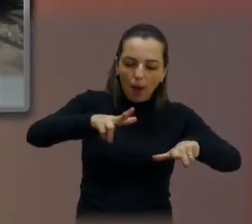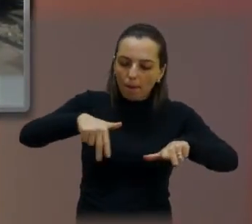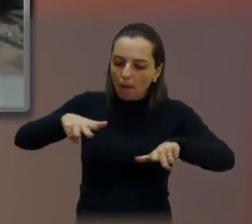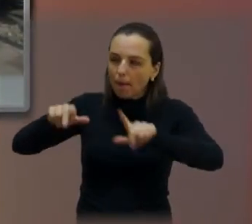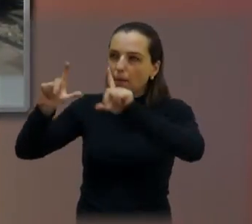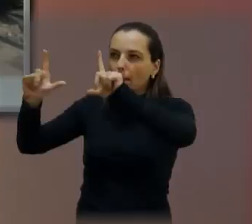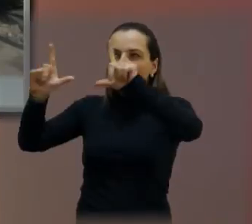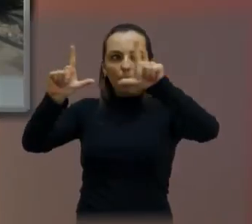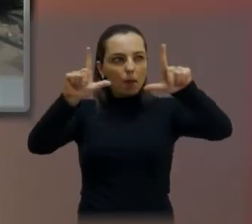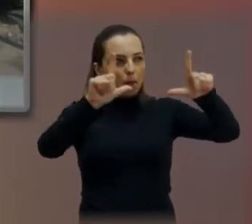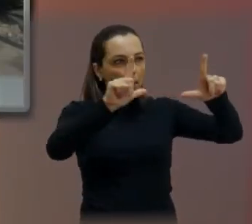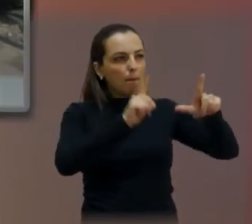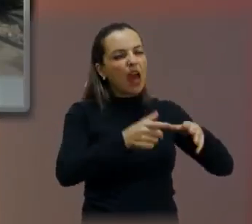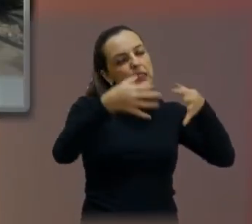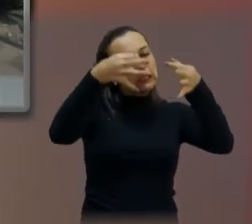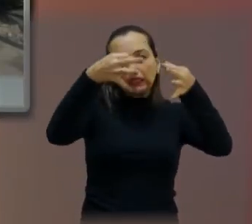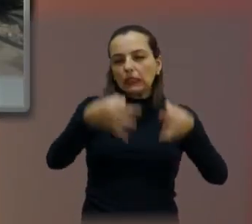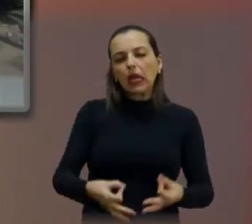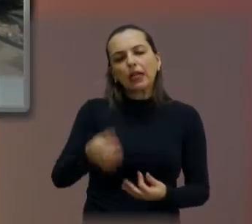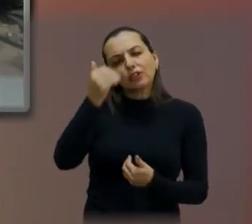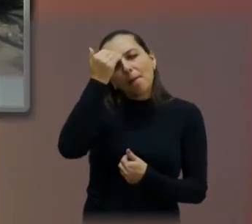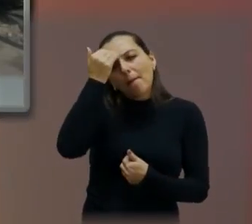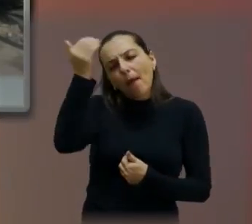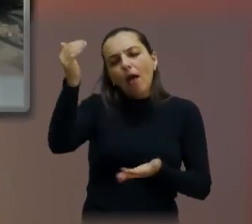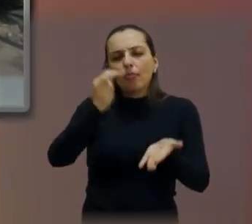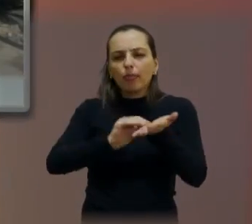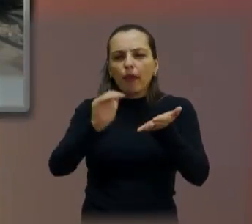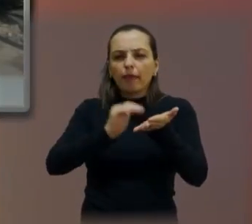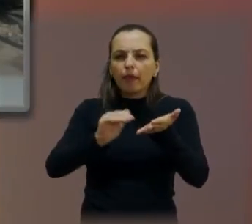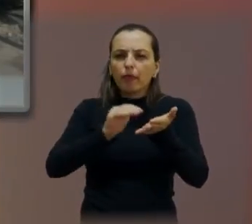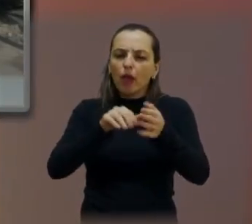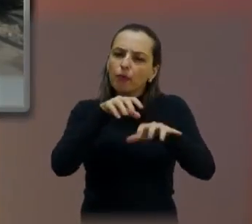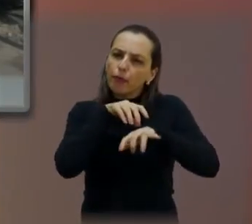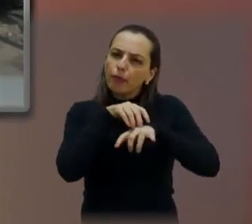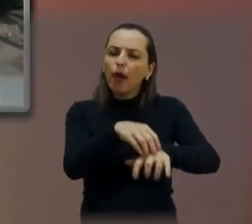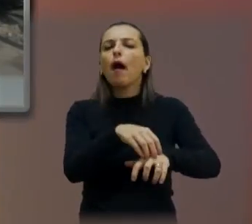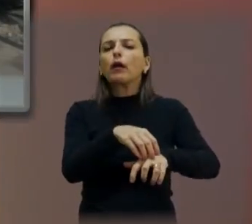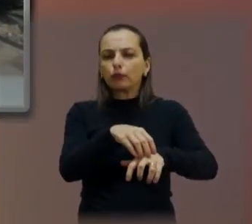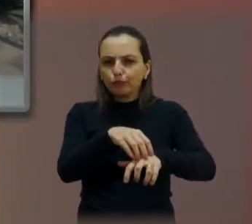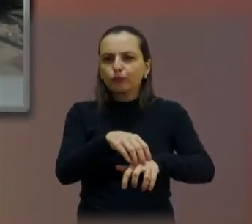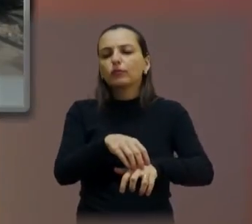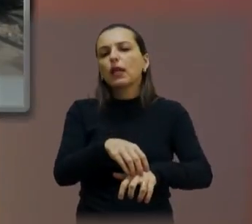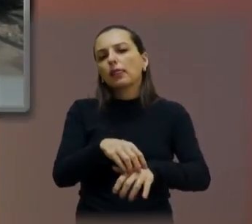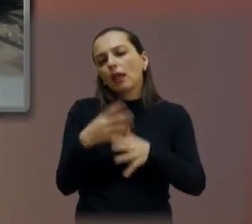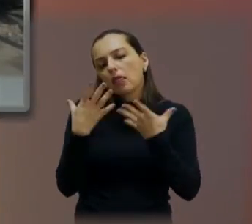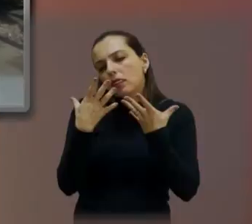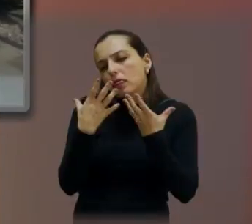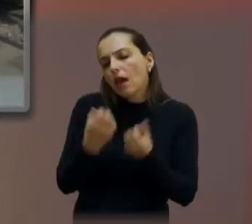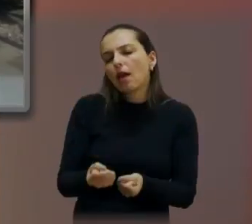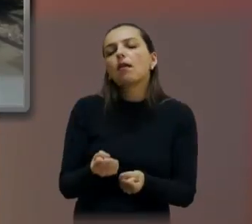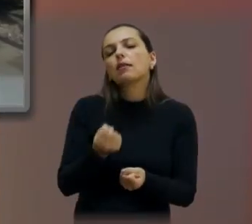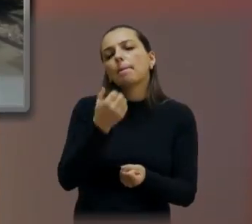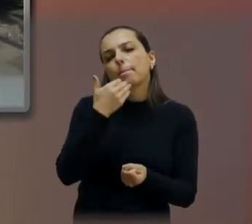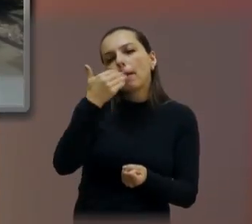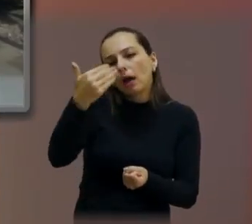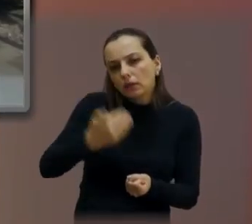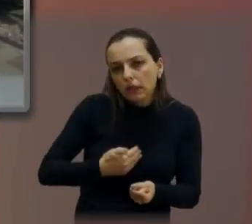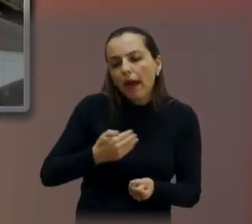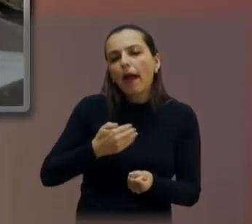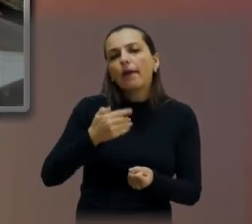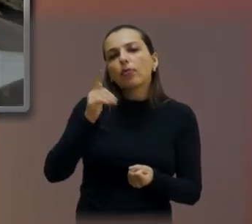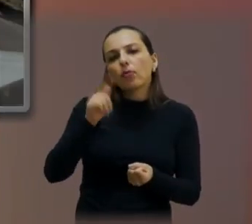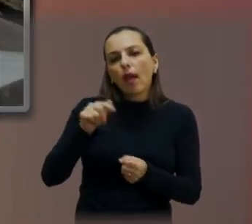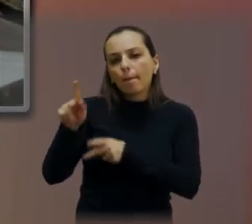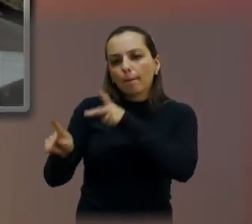na verdade. Eu quero agradecer imensamente Nilson Carneiro, coordenador de trânsito, que tem atendido as solicitações, não do nosso gabinete,